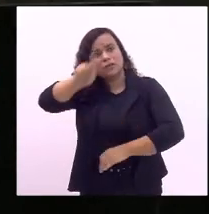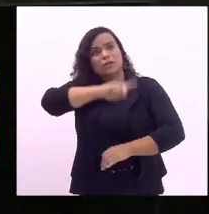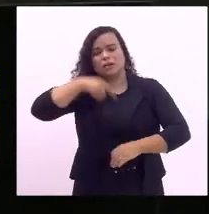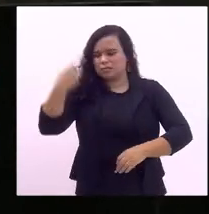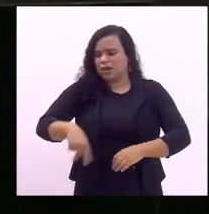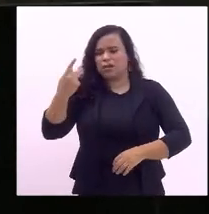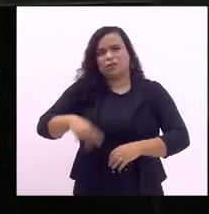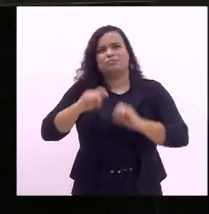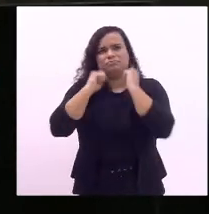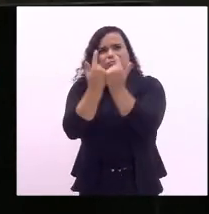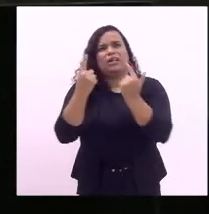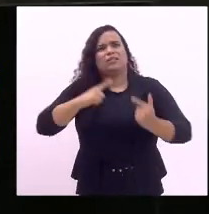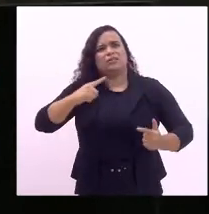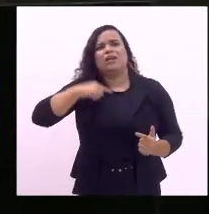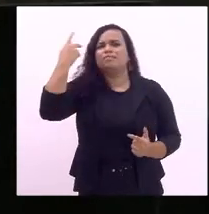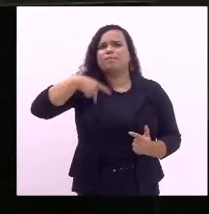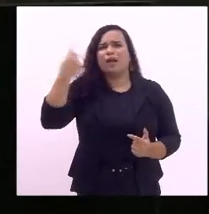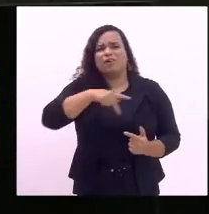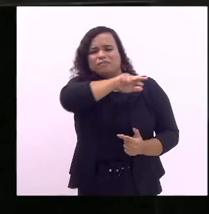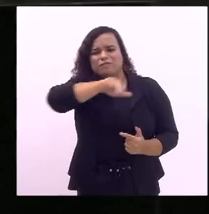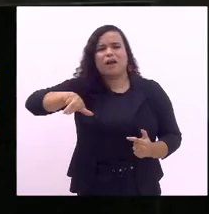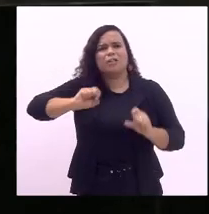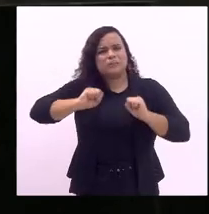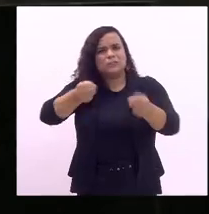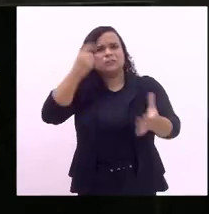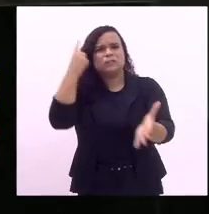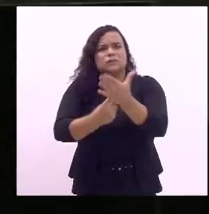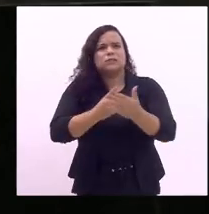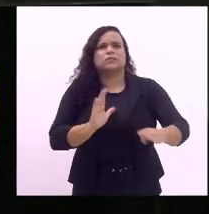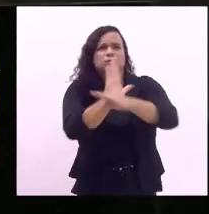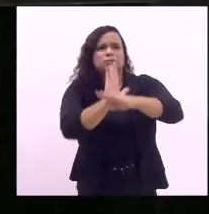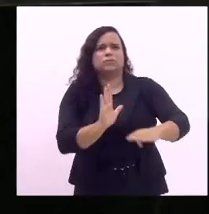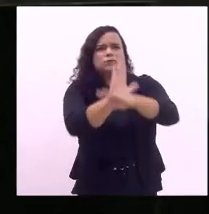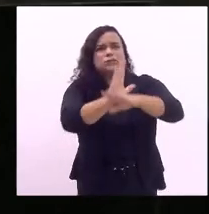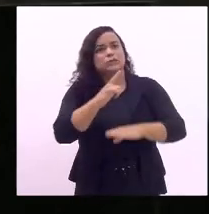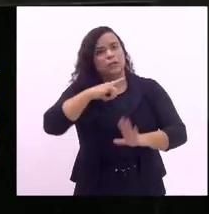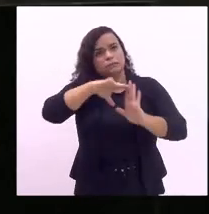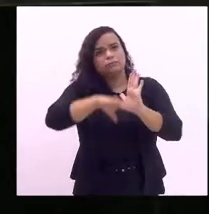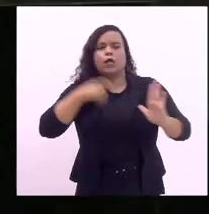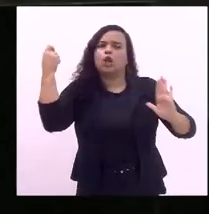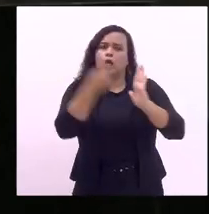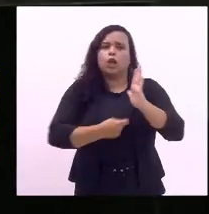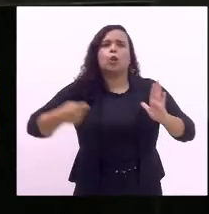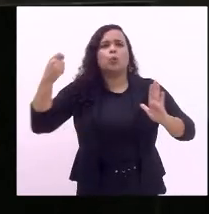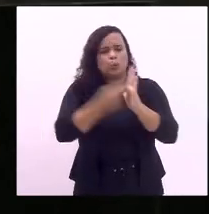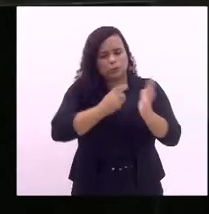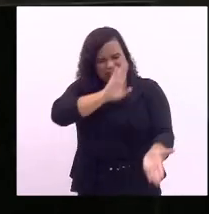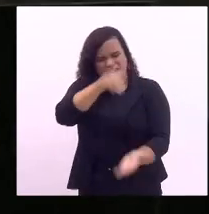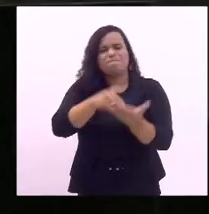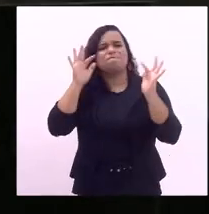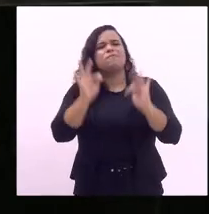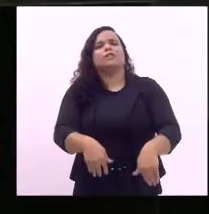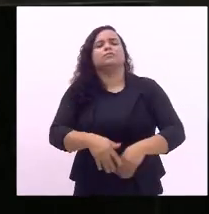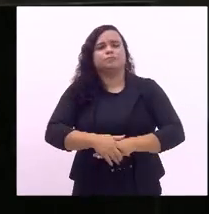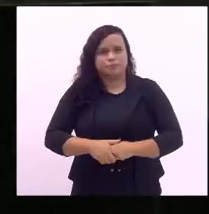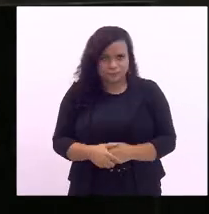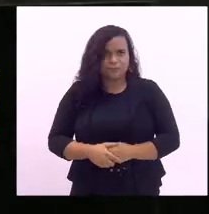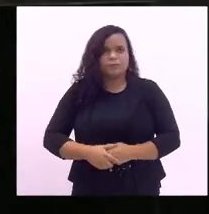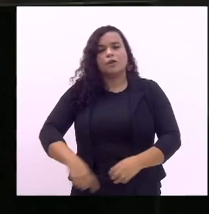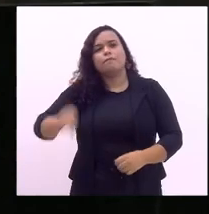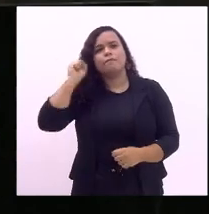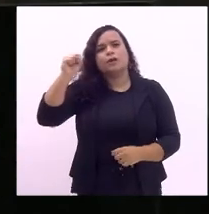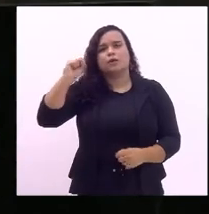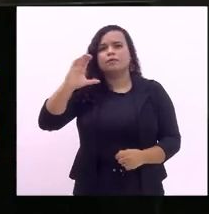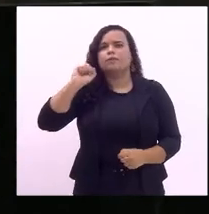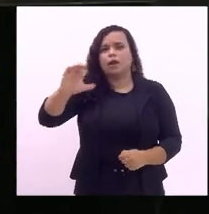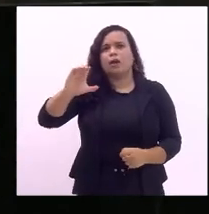parlamentares aqui que somos comprometidos com essa pauta e vamos lutar até o fim. Viva o CAC